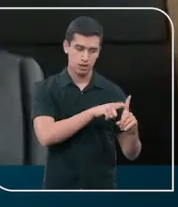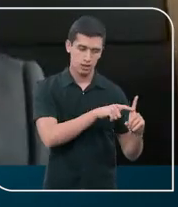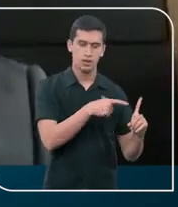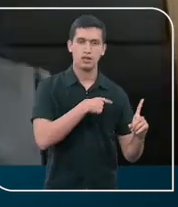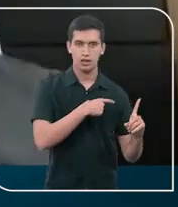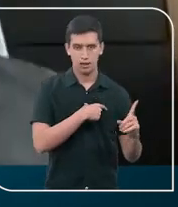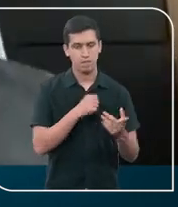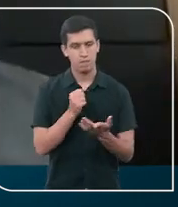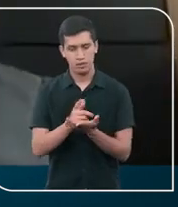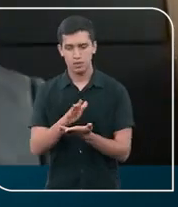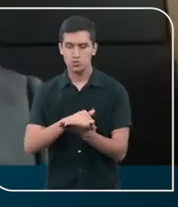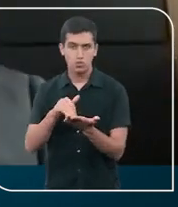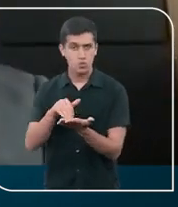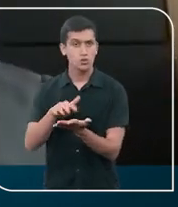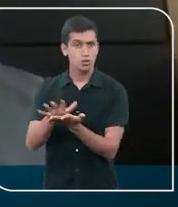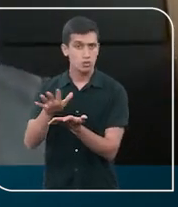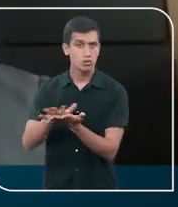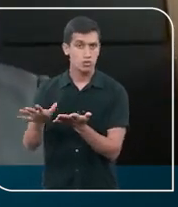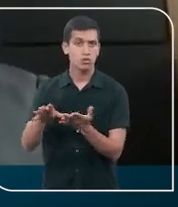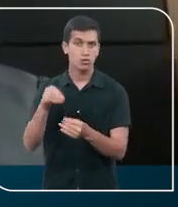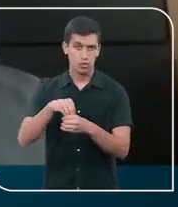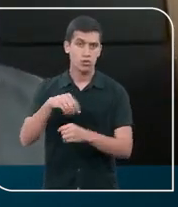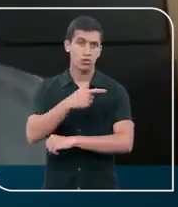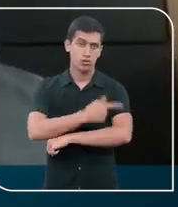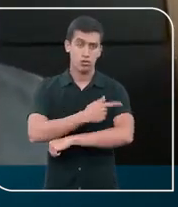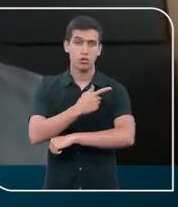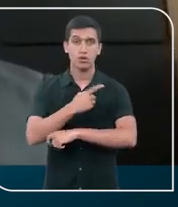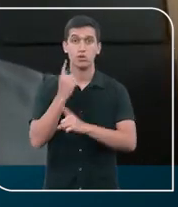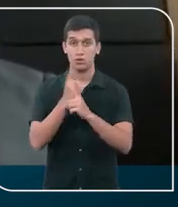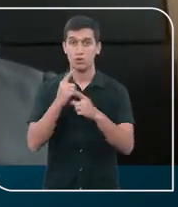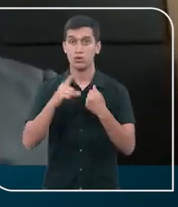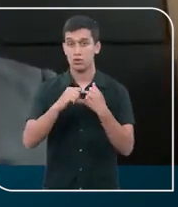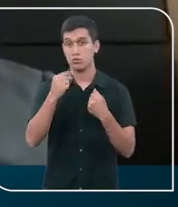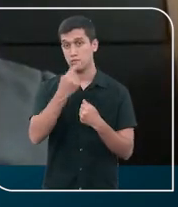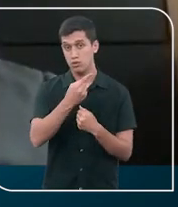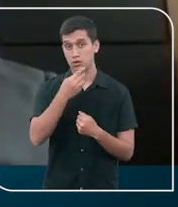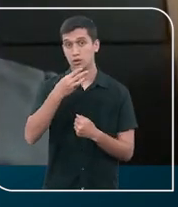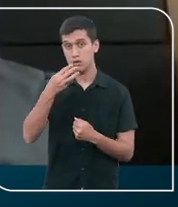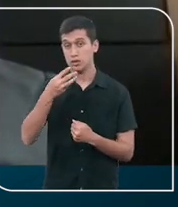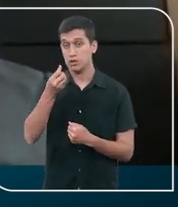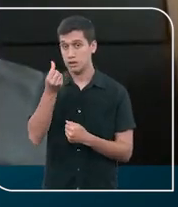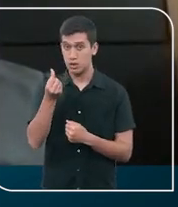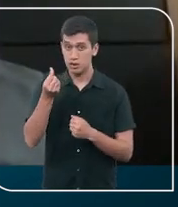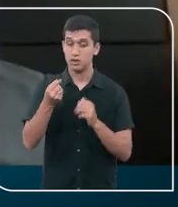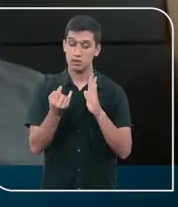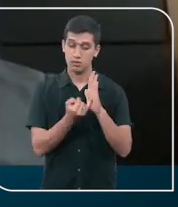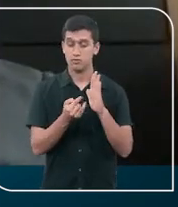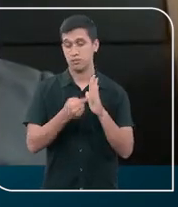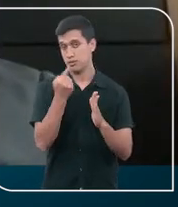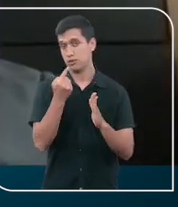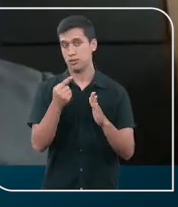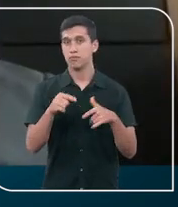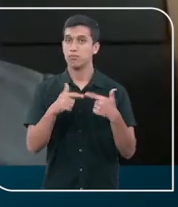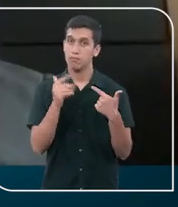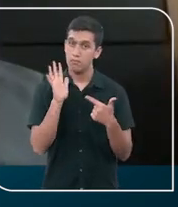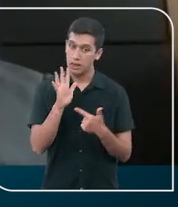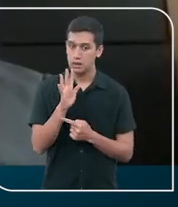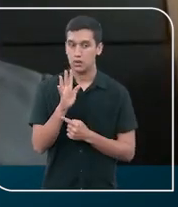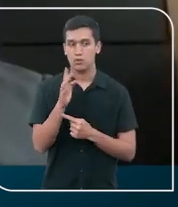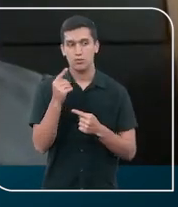cotas condominiais. Isso vem lá no artigo 1336, inciso 1º. E aí sim, não faria sentido se